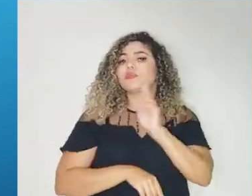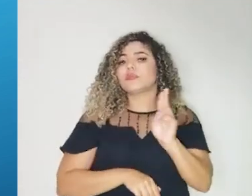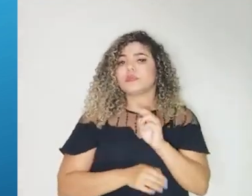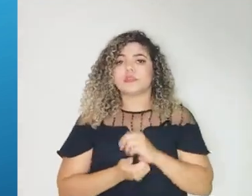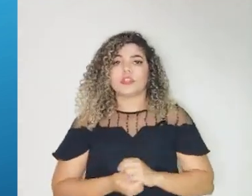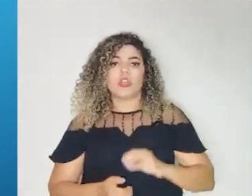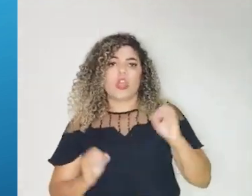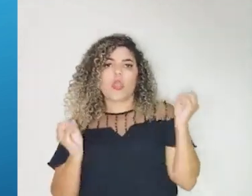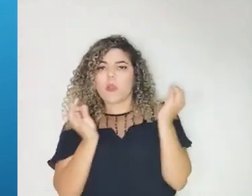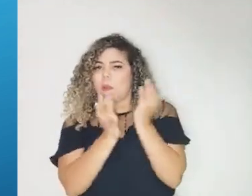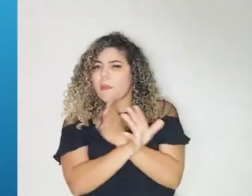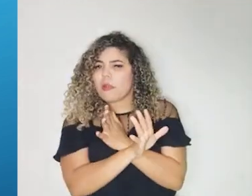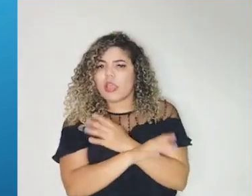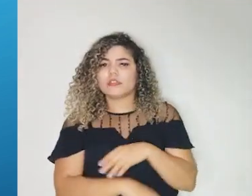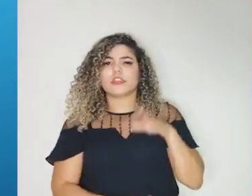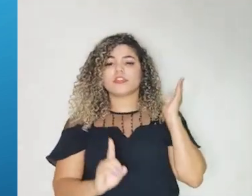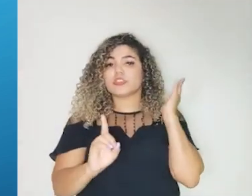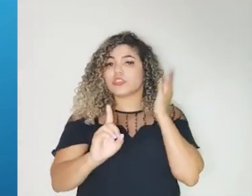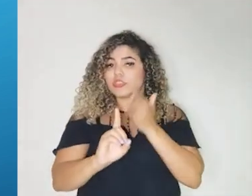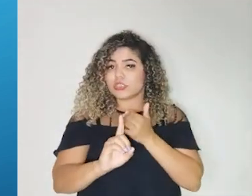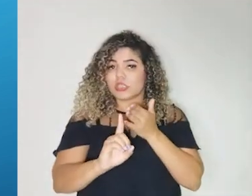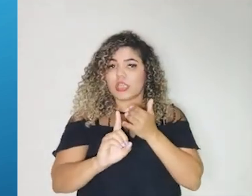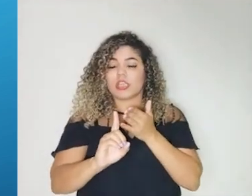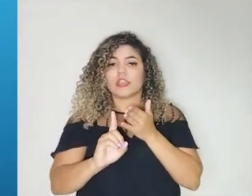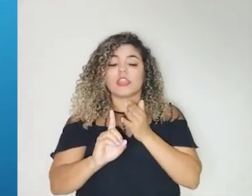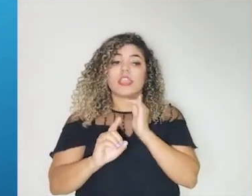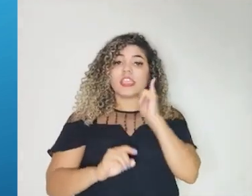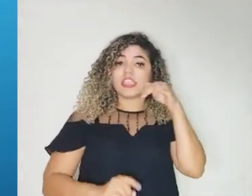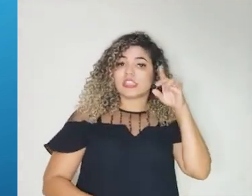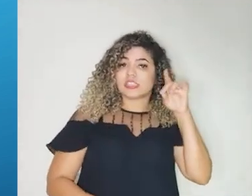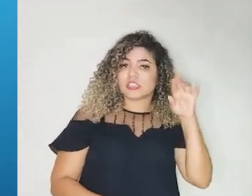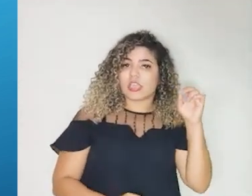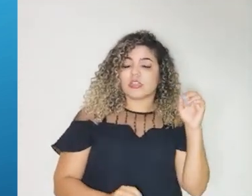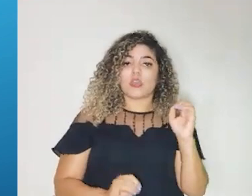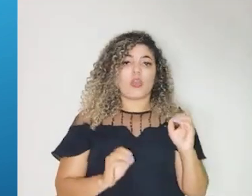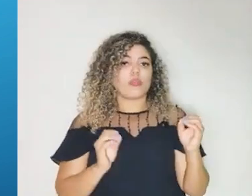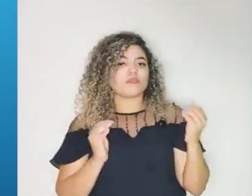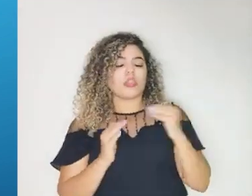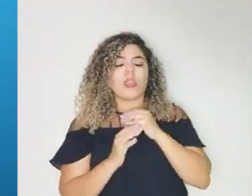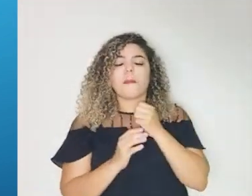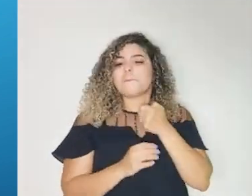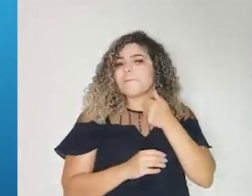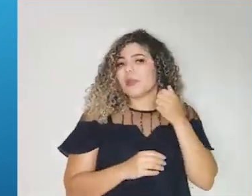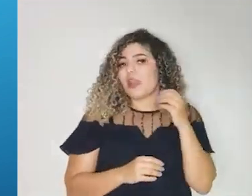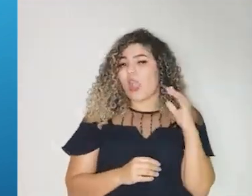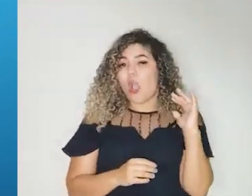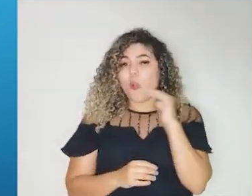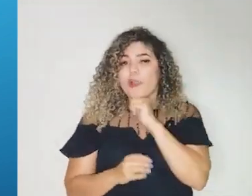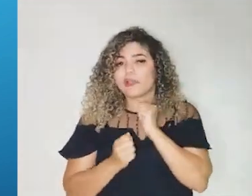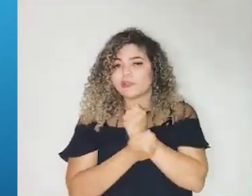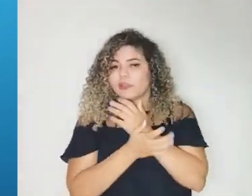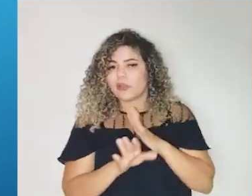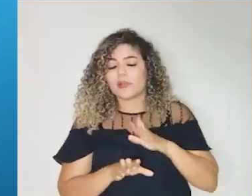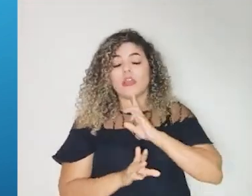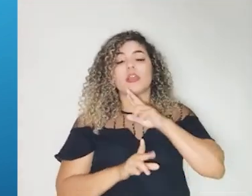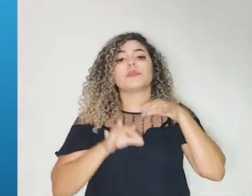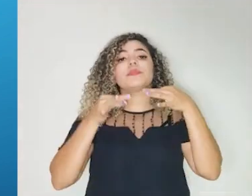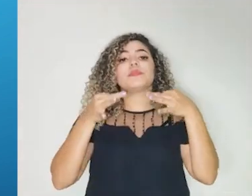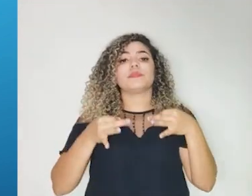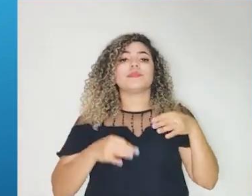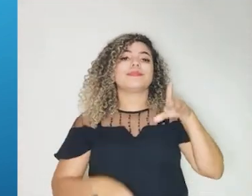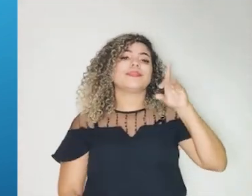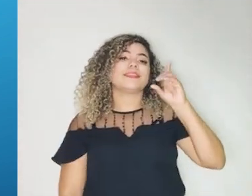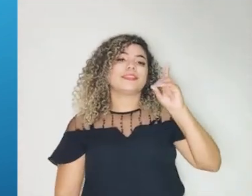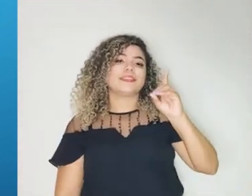A, completo, direto, indireto ou incompleto. Qual é a nossa resposta correta?